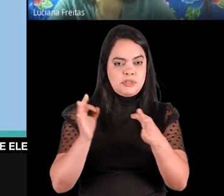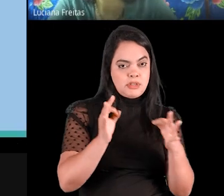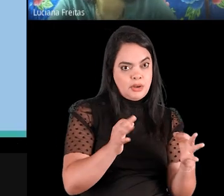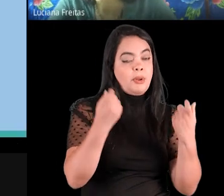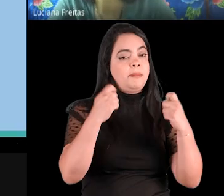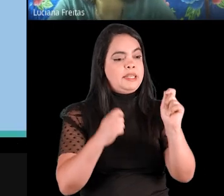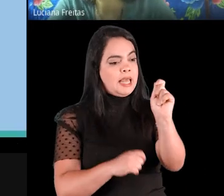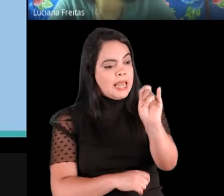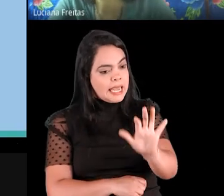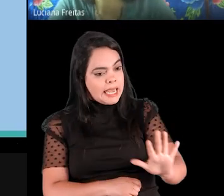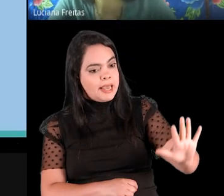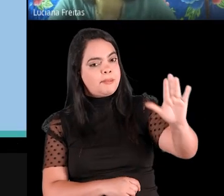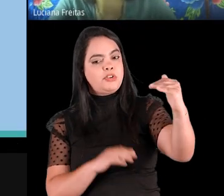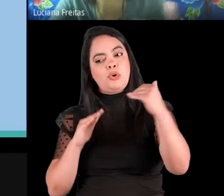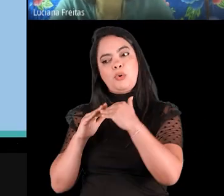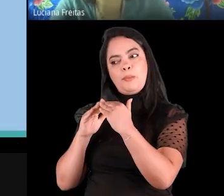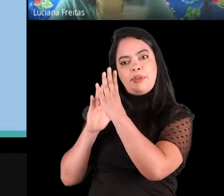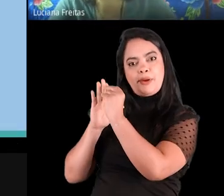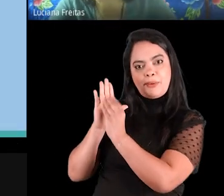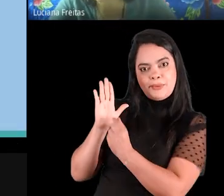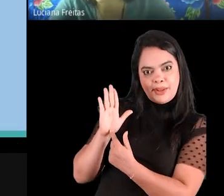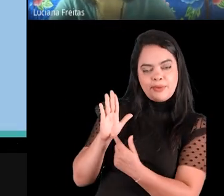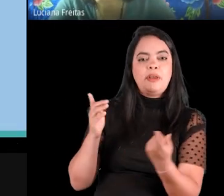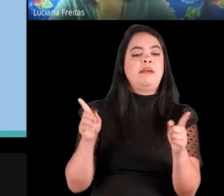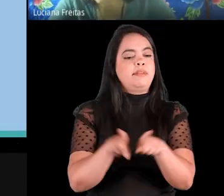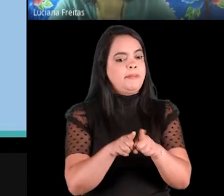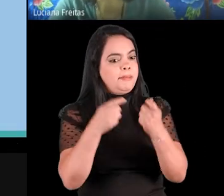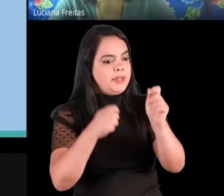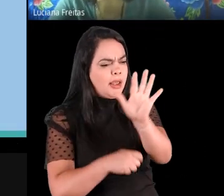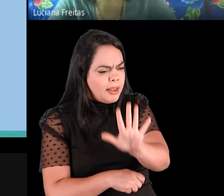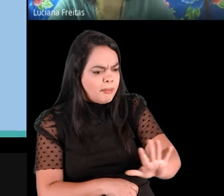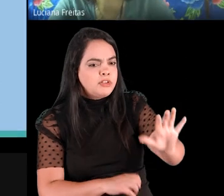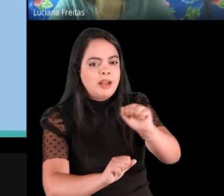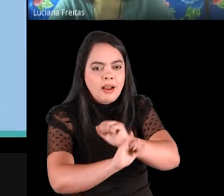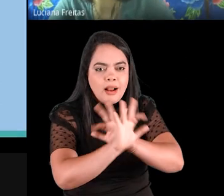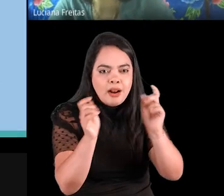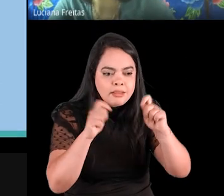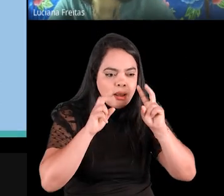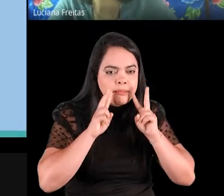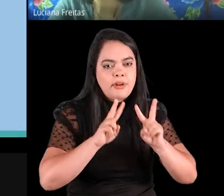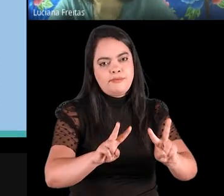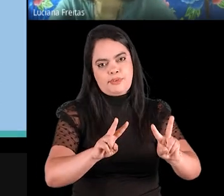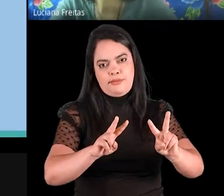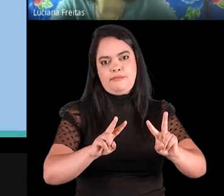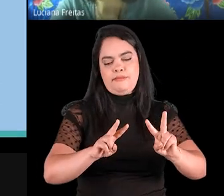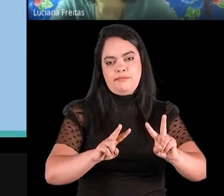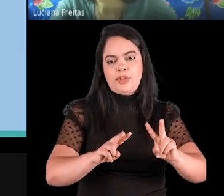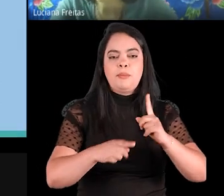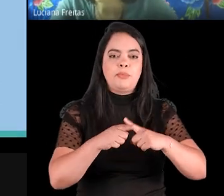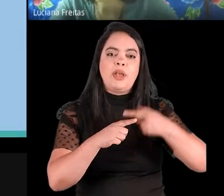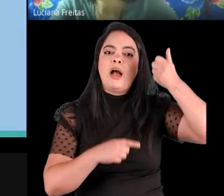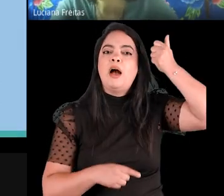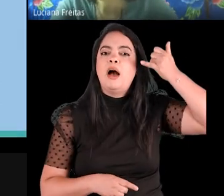e ele está realmente acessível para a gente, pelo menos, fazer uma descrição. Porque a descrição, ela não ajuda só a pessoa